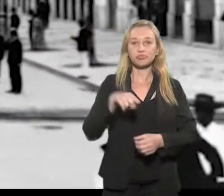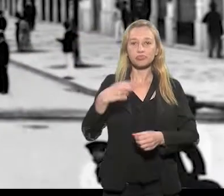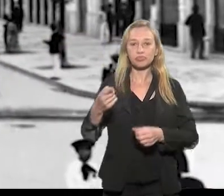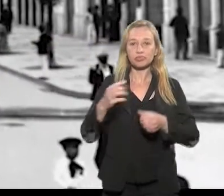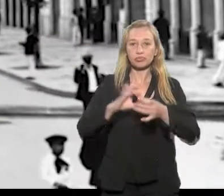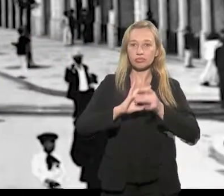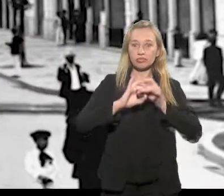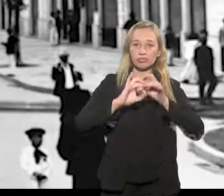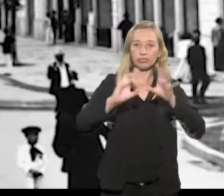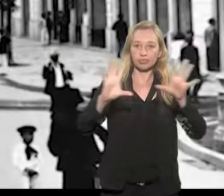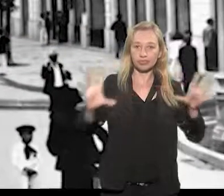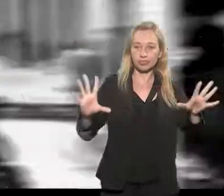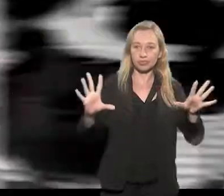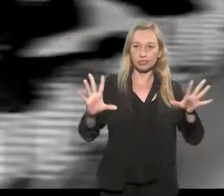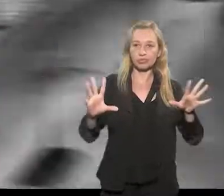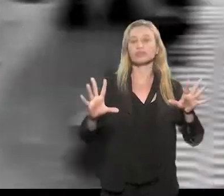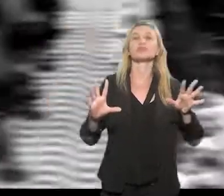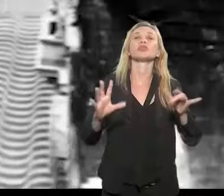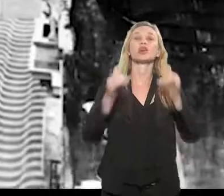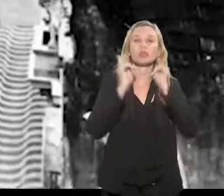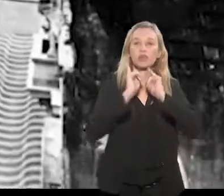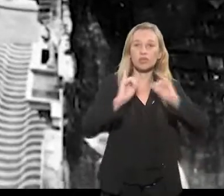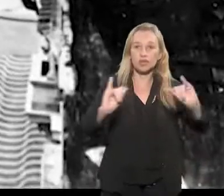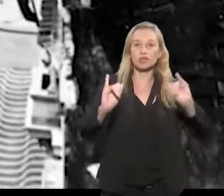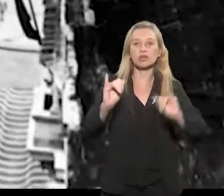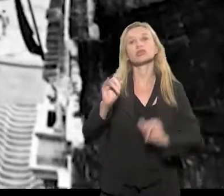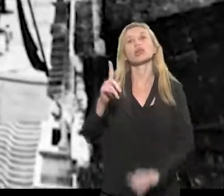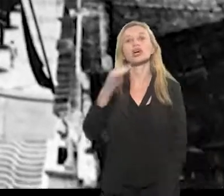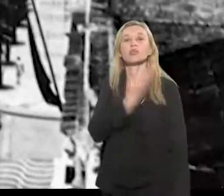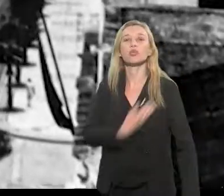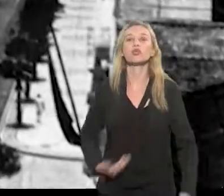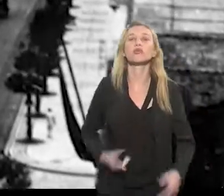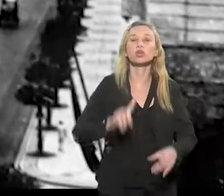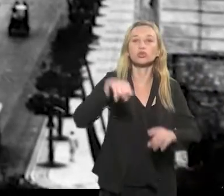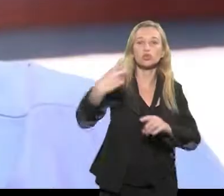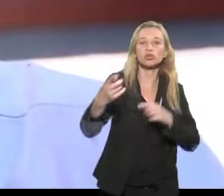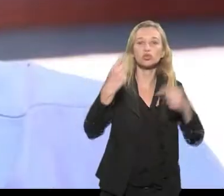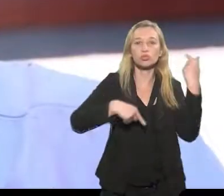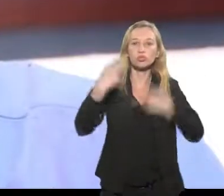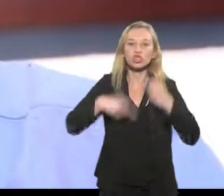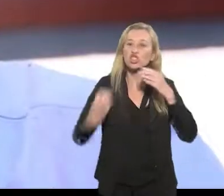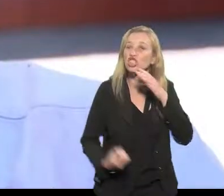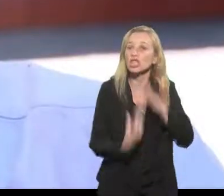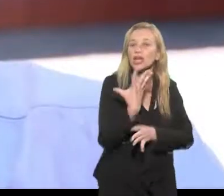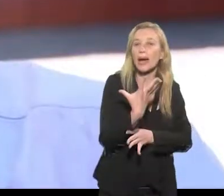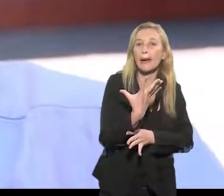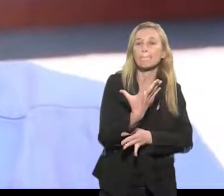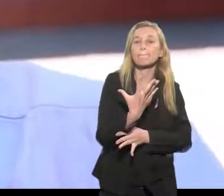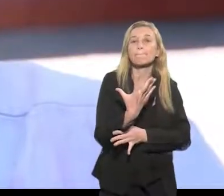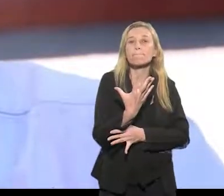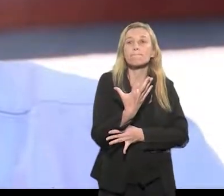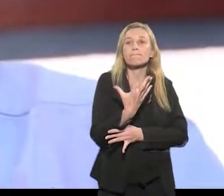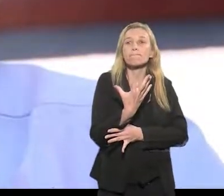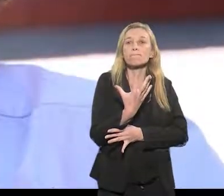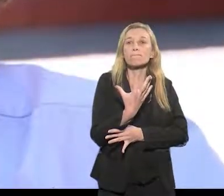Após a proclamação da República, todo o investimento das elites políticas no sentido de se